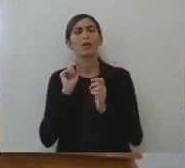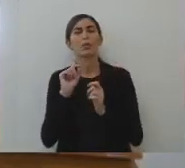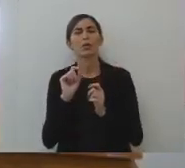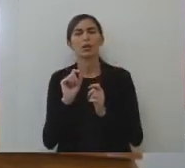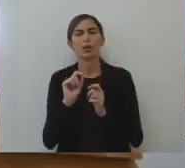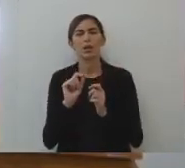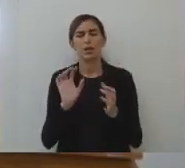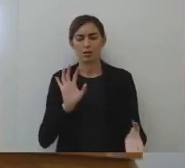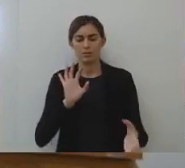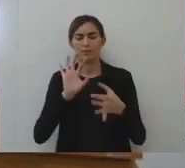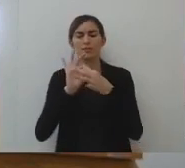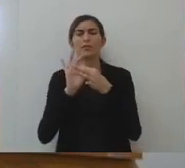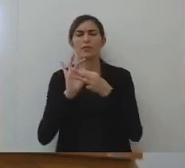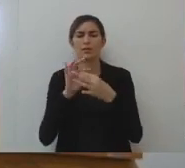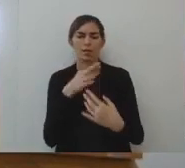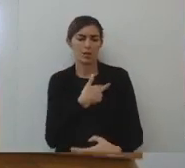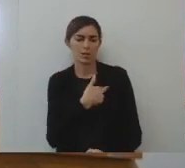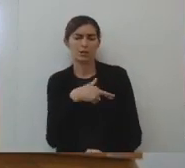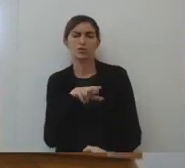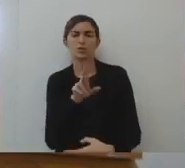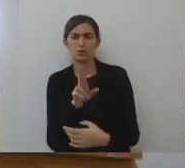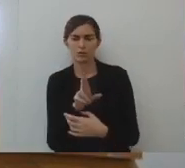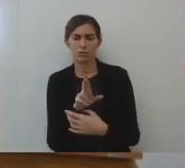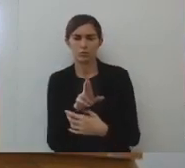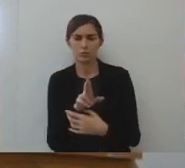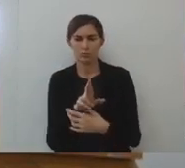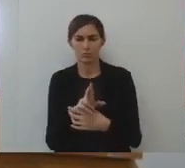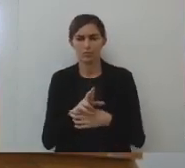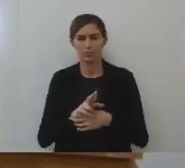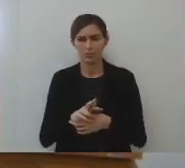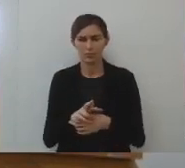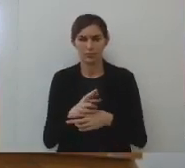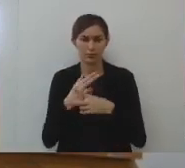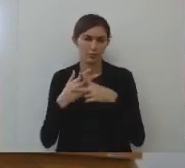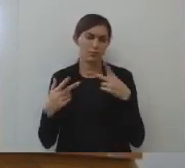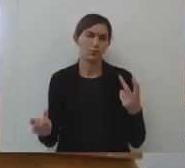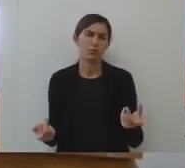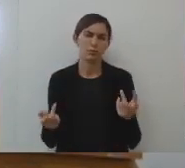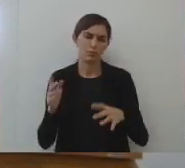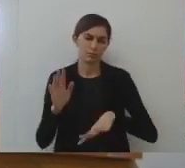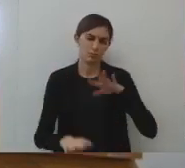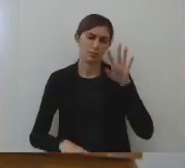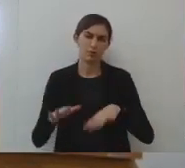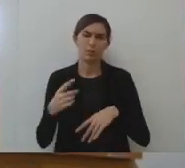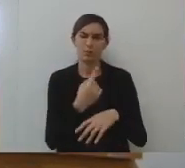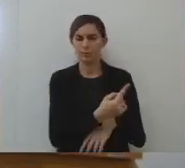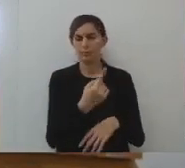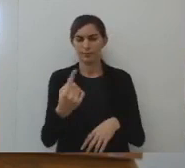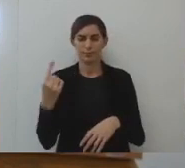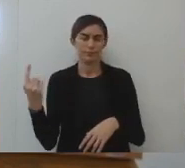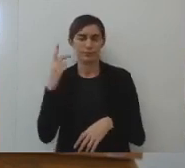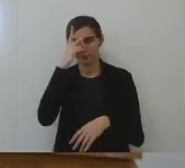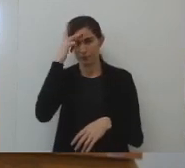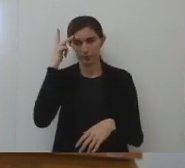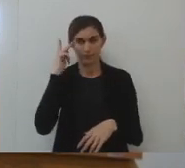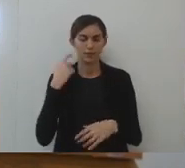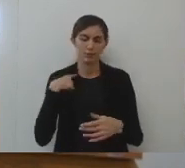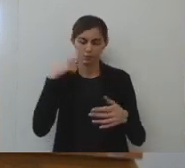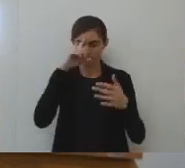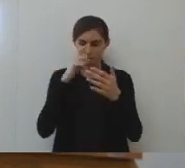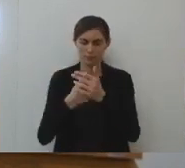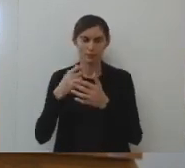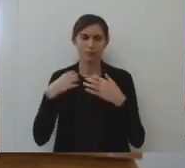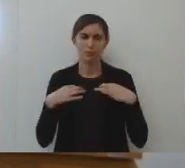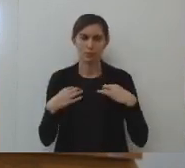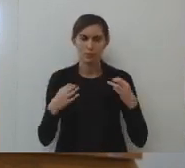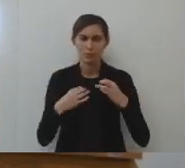ele vincula a religião a uma coisa que na verdade depende de cada indivíduo. Eu decido as roupas